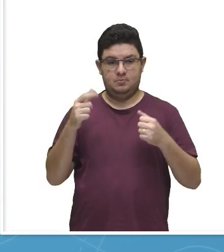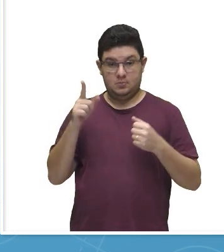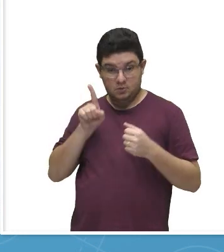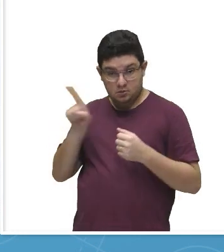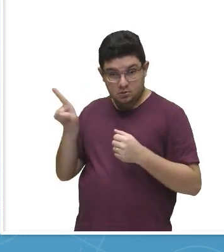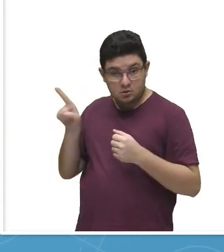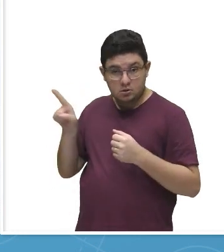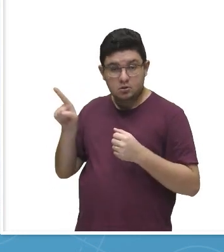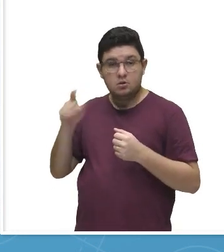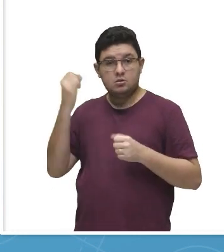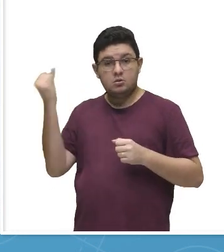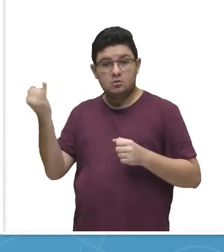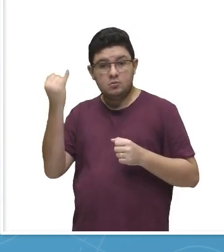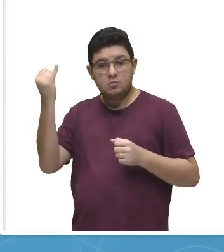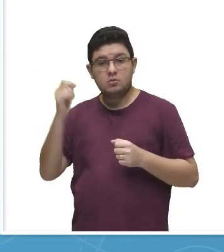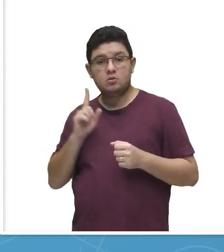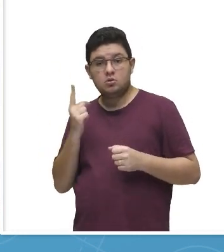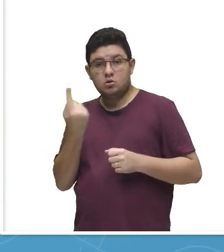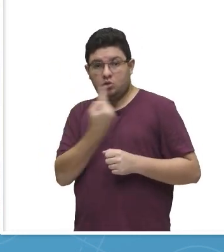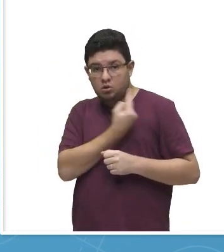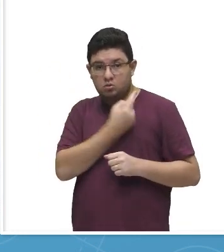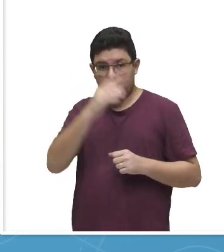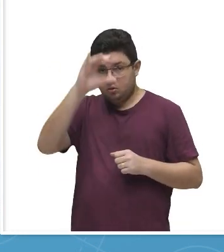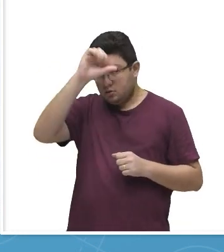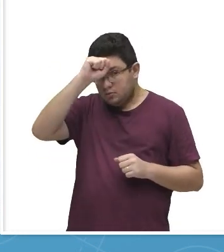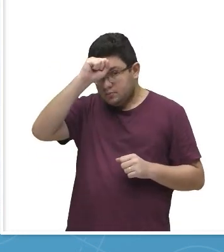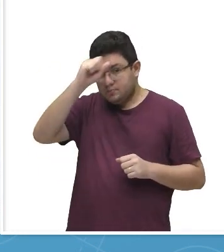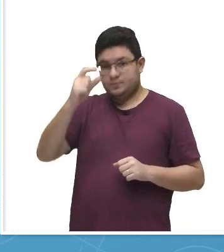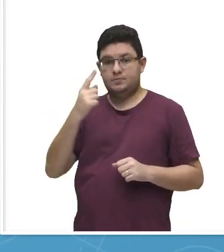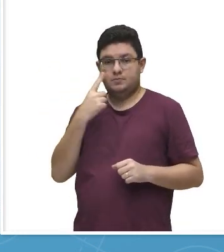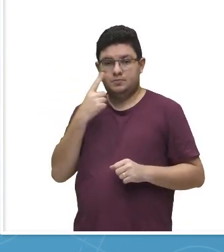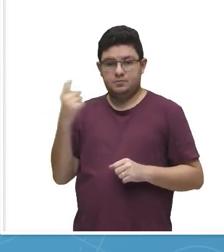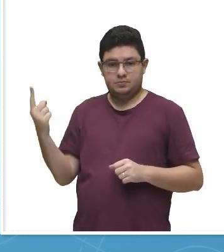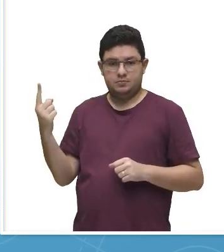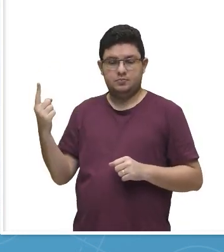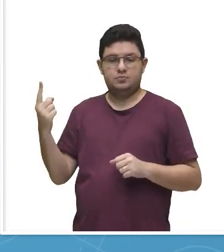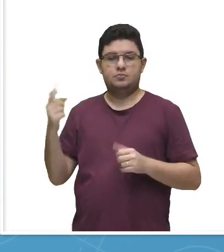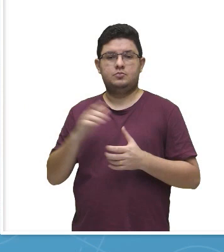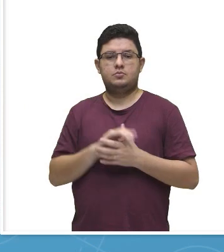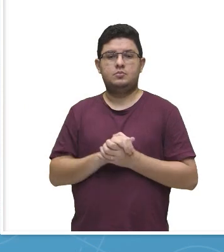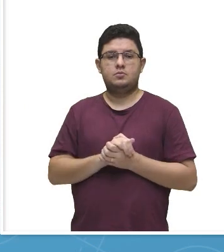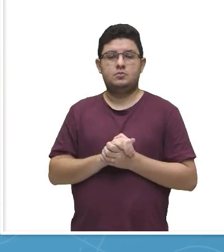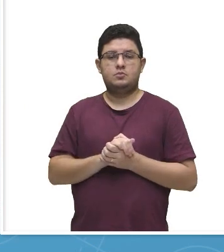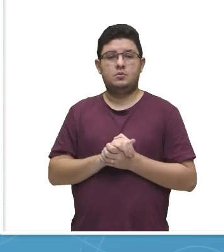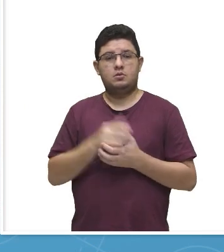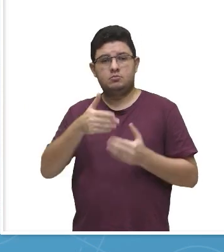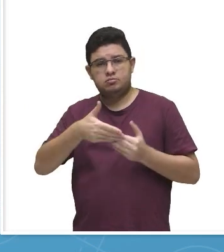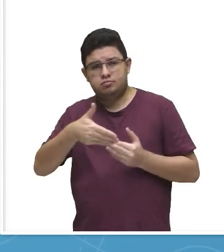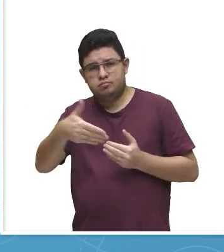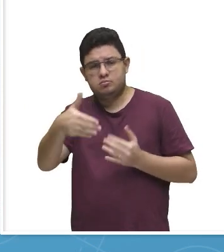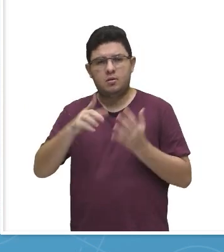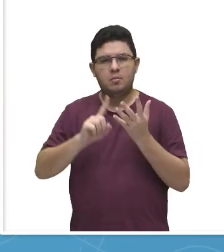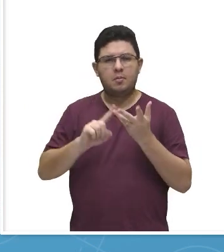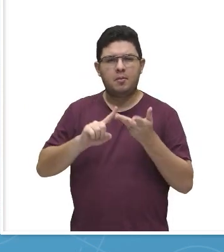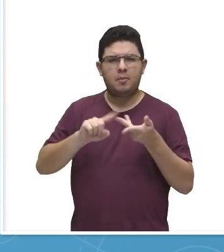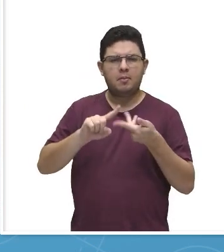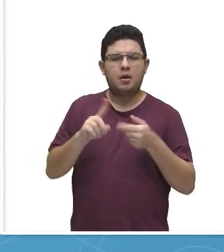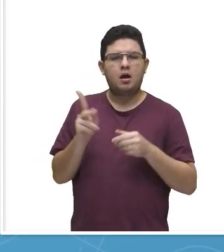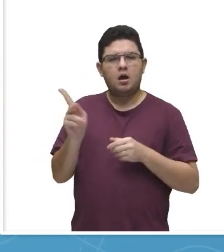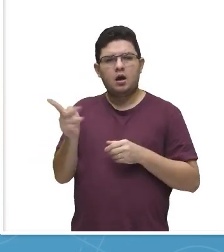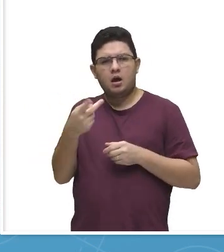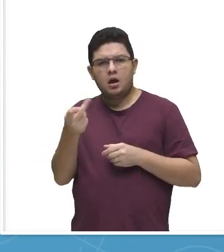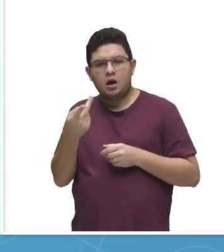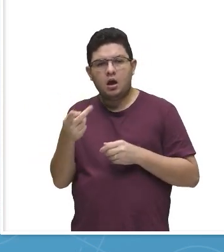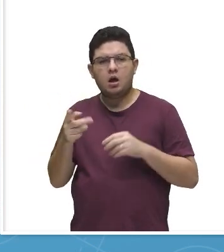importante a gente se apropriar disso daqui, tá? Boa parte dos erros no desenvolvimento das